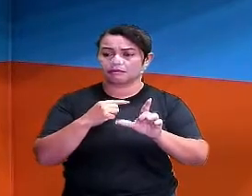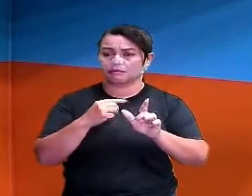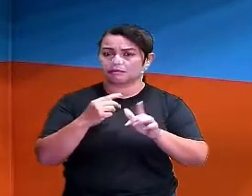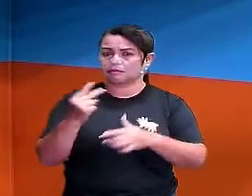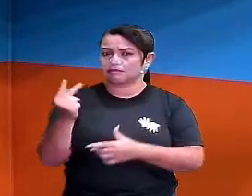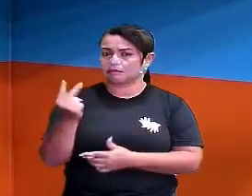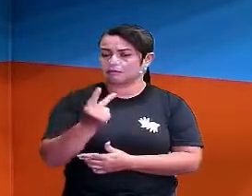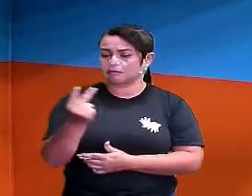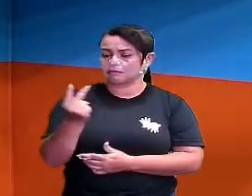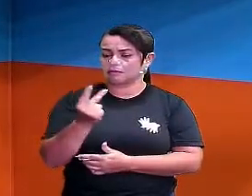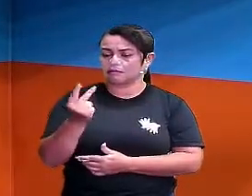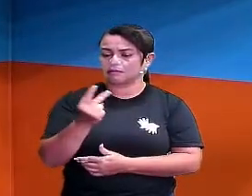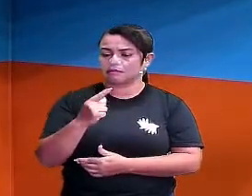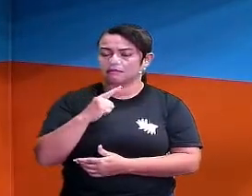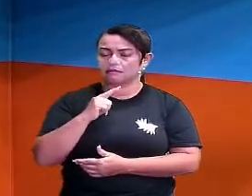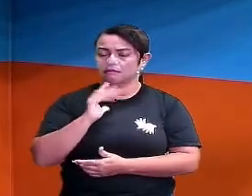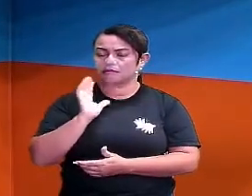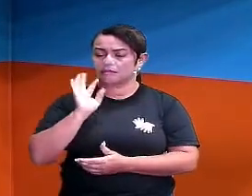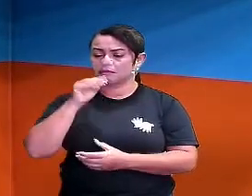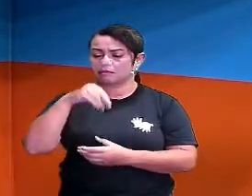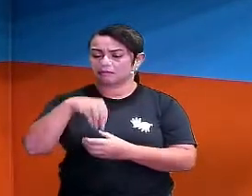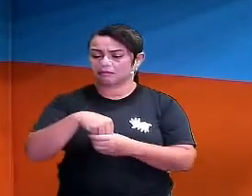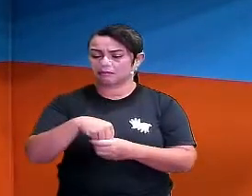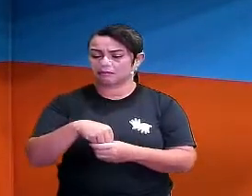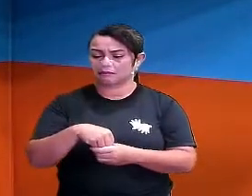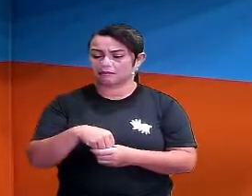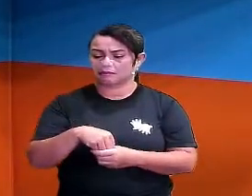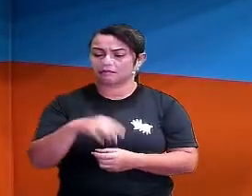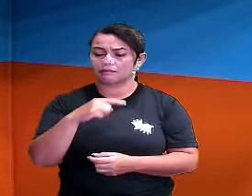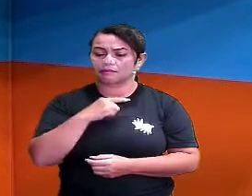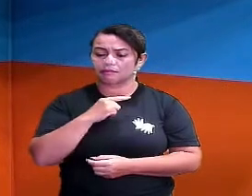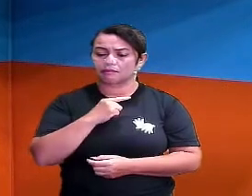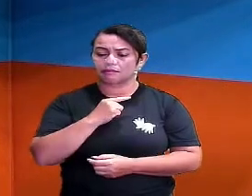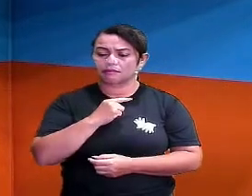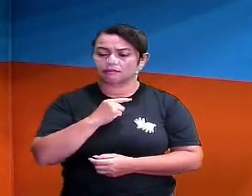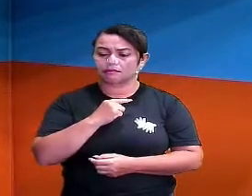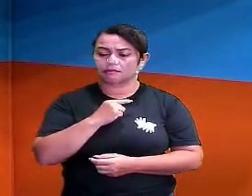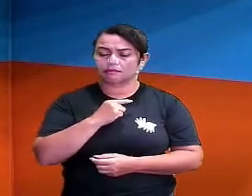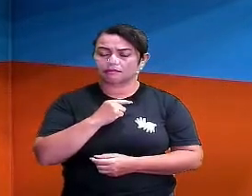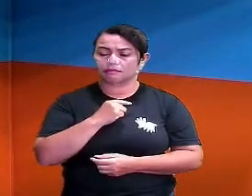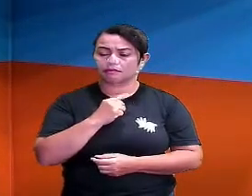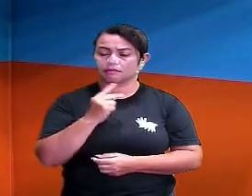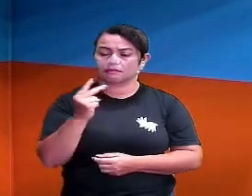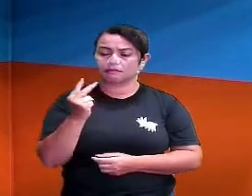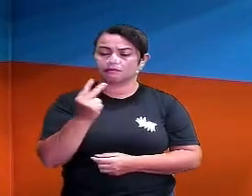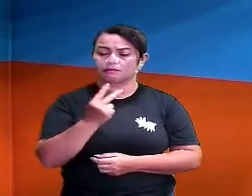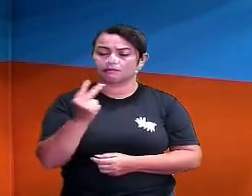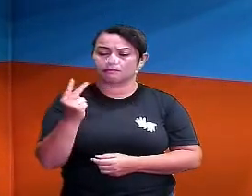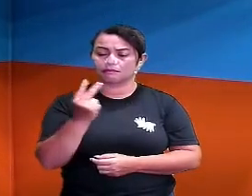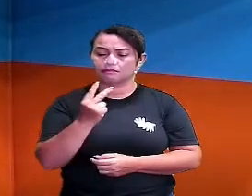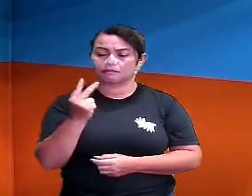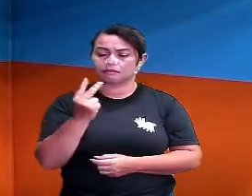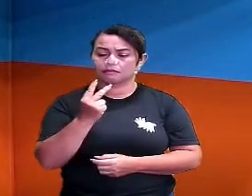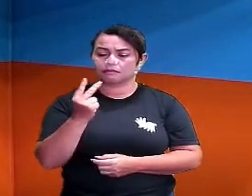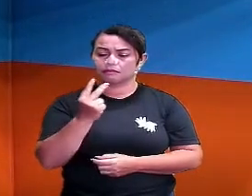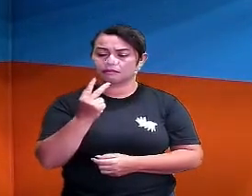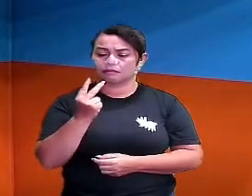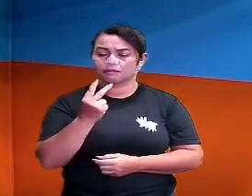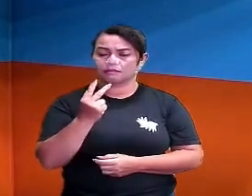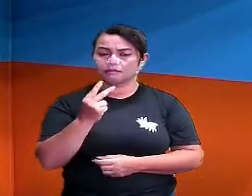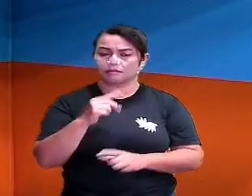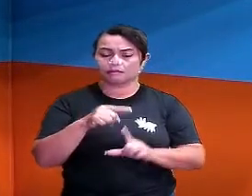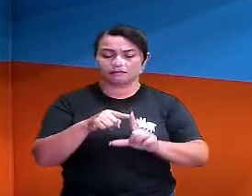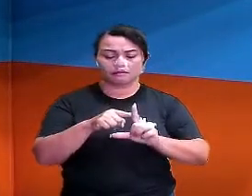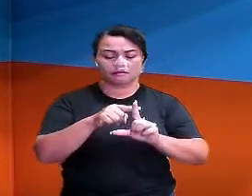polígono, localizados em seu interior. Então, ó, aqui, ó, eu tenho o quê? Aqui, 2 lados consecutivos, e entre esses